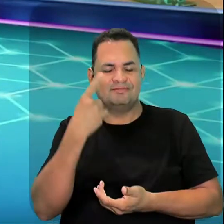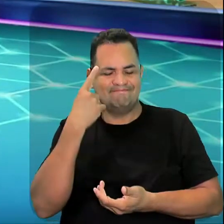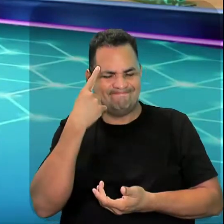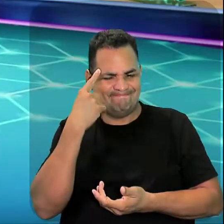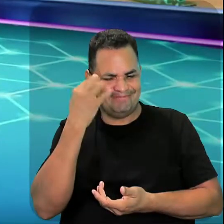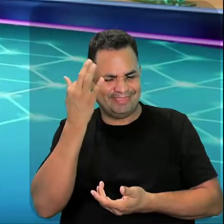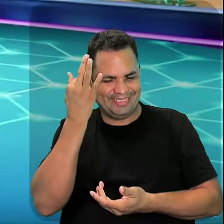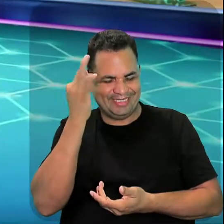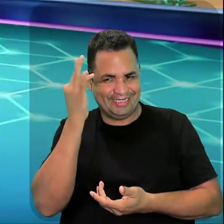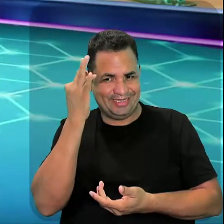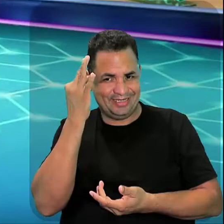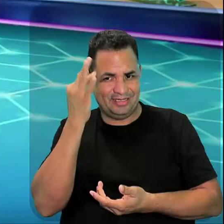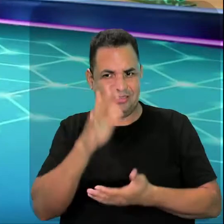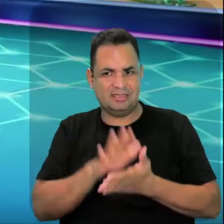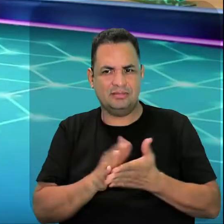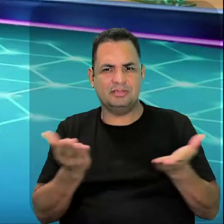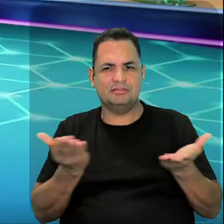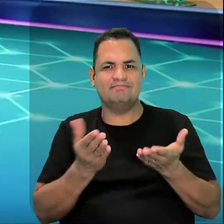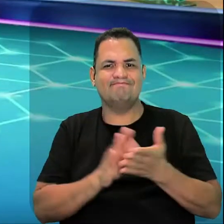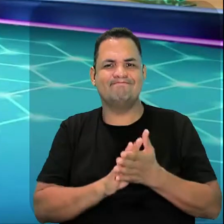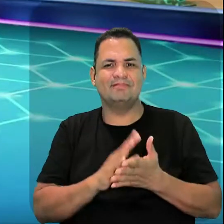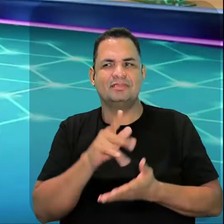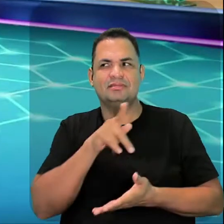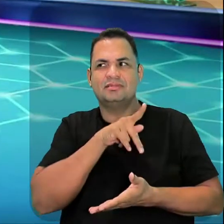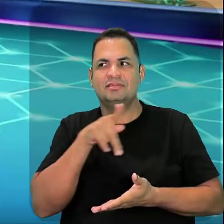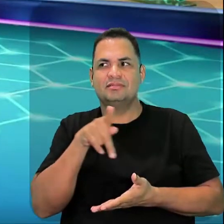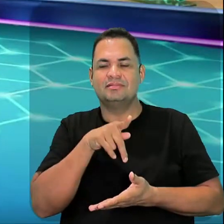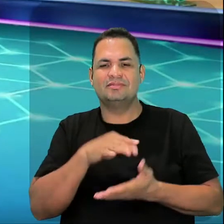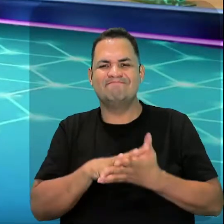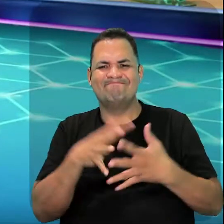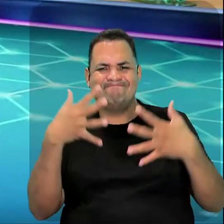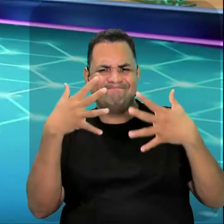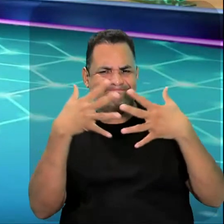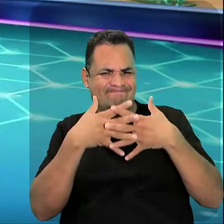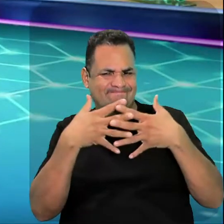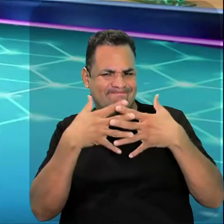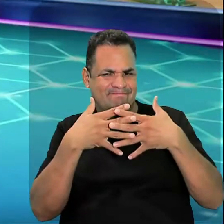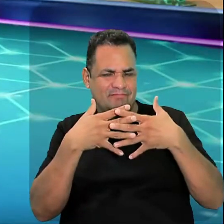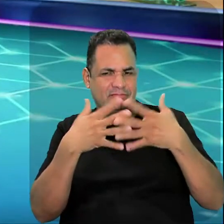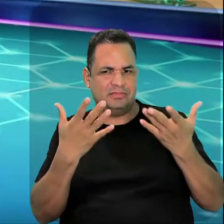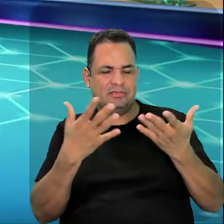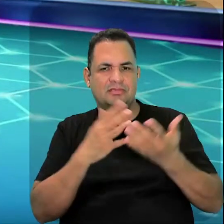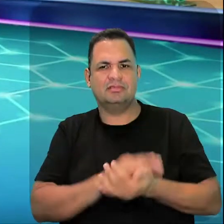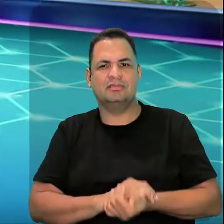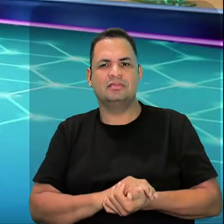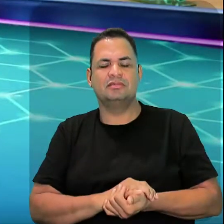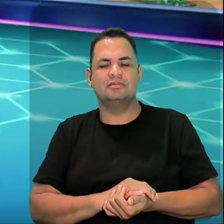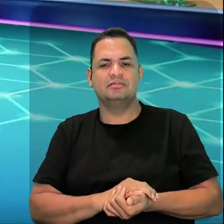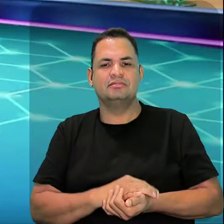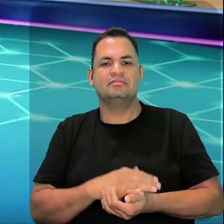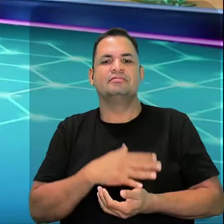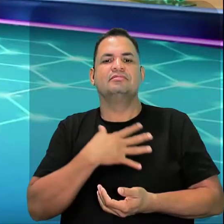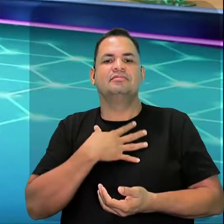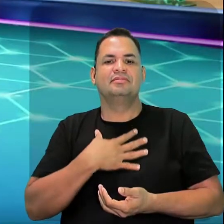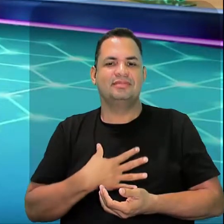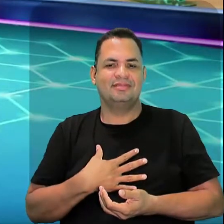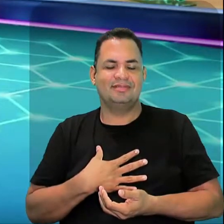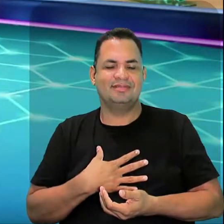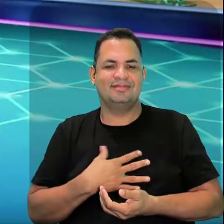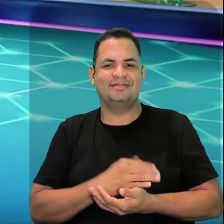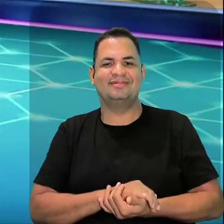pensando, professora, mas que coisa complicada. Mas, ó, respira. Eu dou 2 segundos para respirar aí,